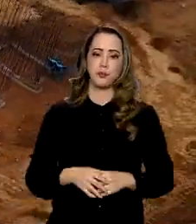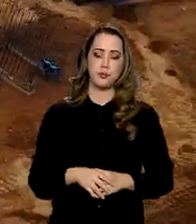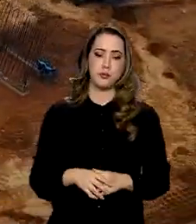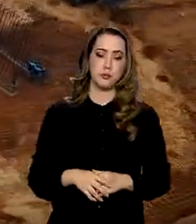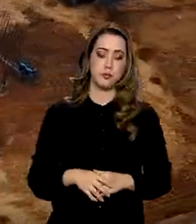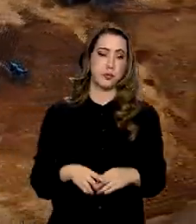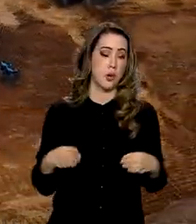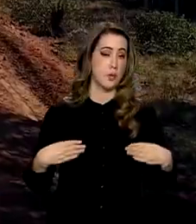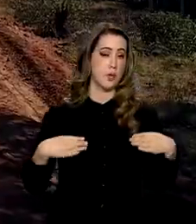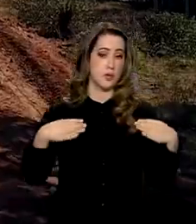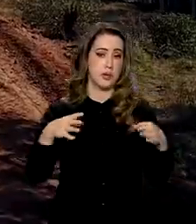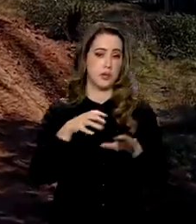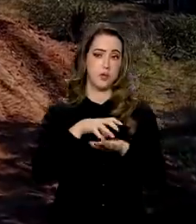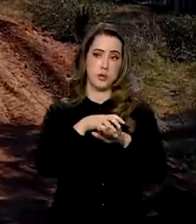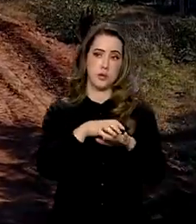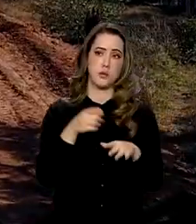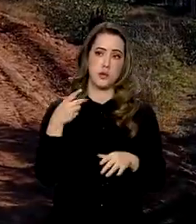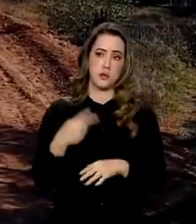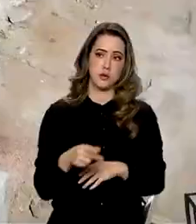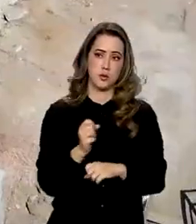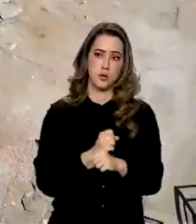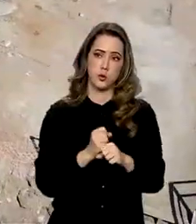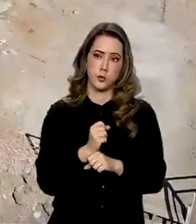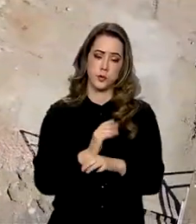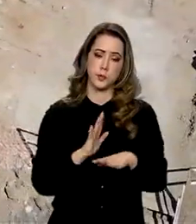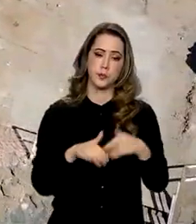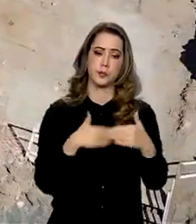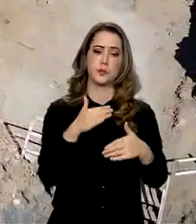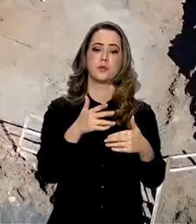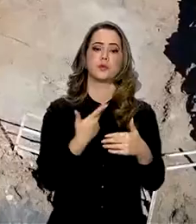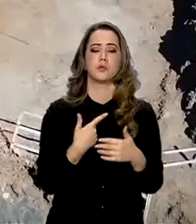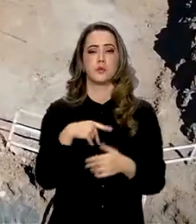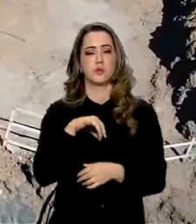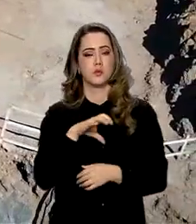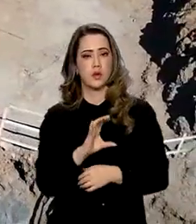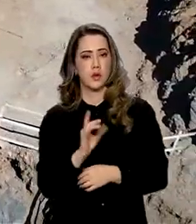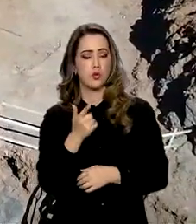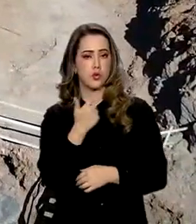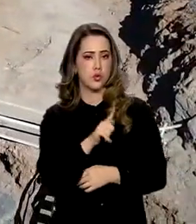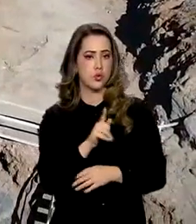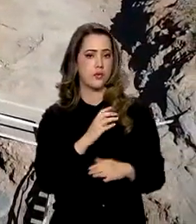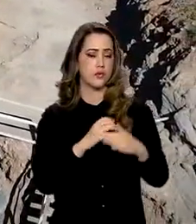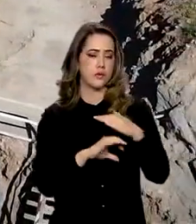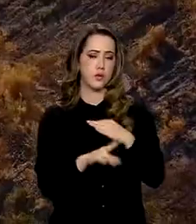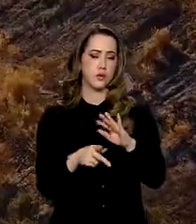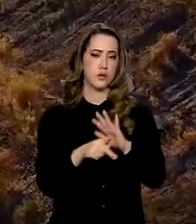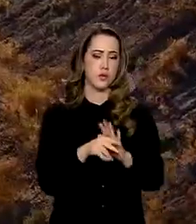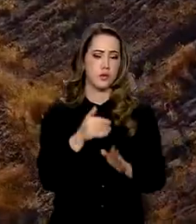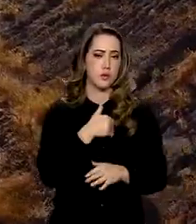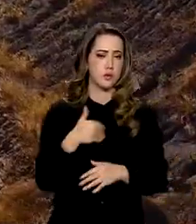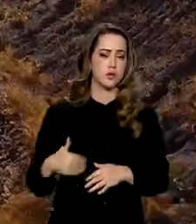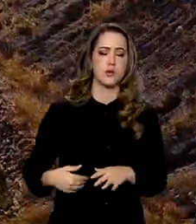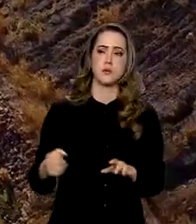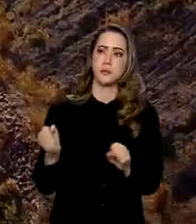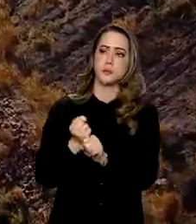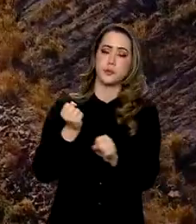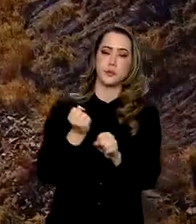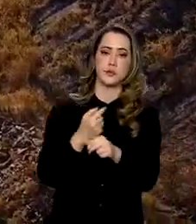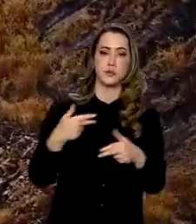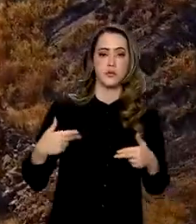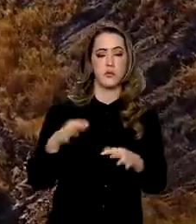transportes que este ano vai tocar as obras do PAC com a retomada dos investimentos públicos em infraestrutura